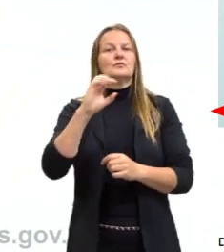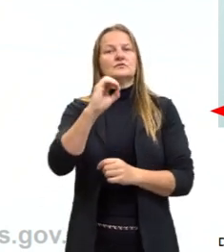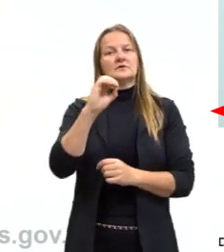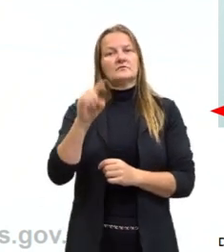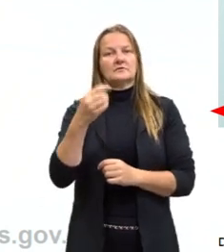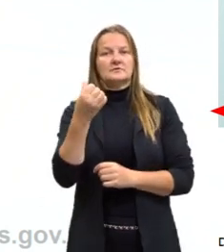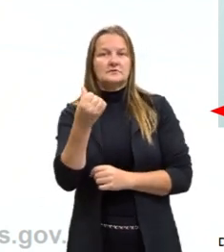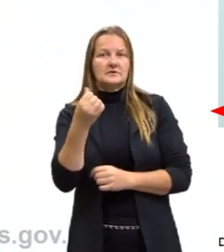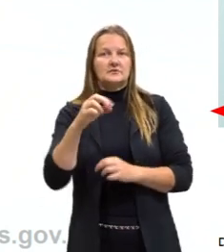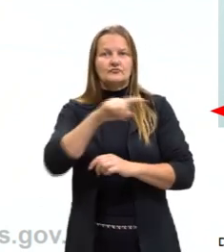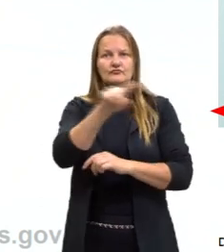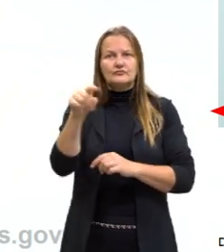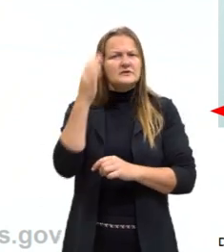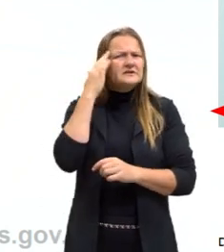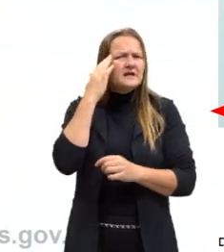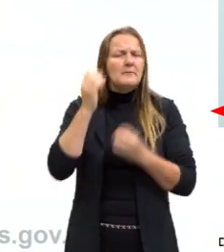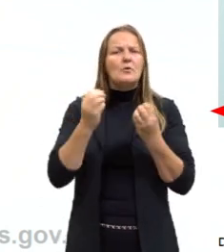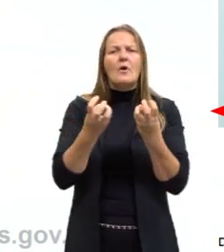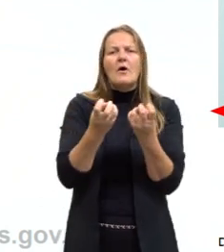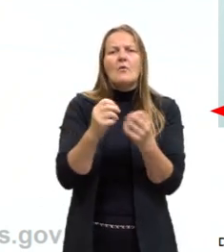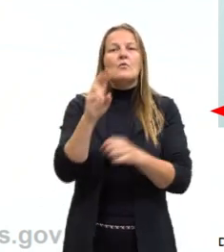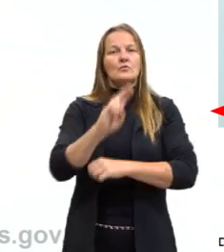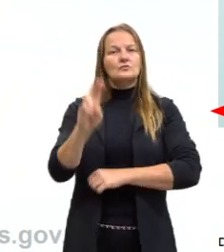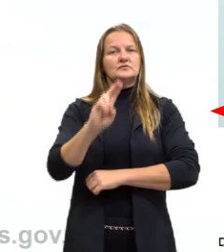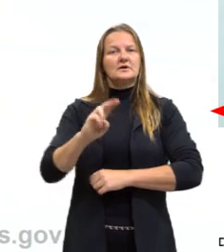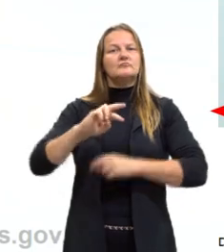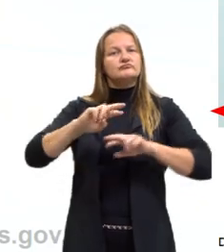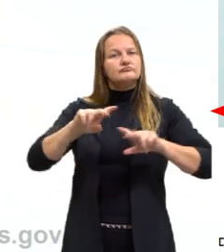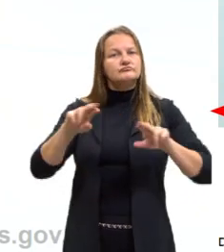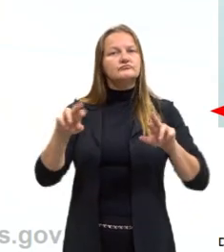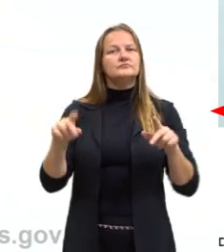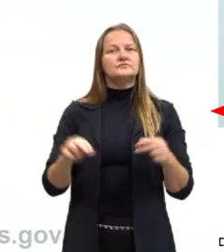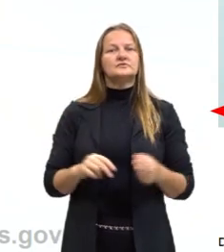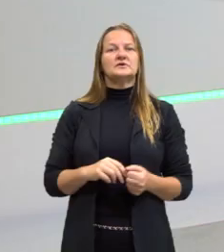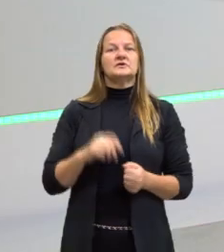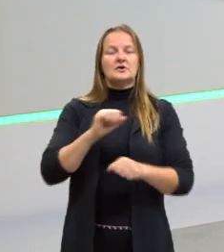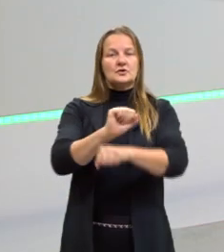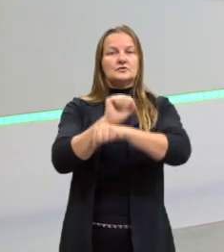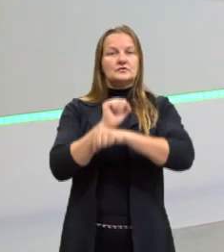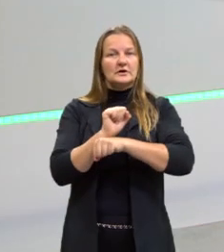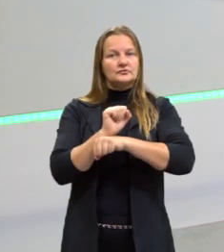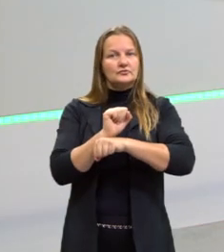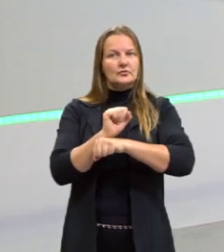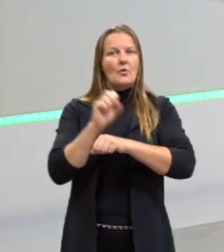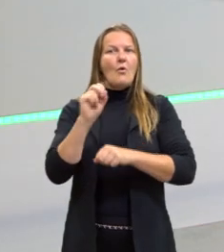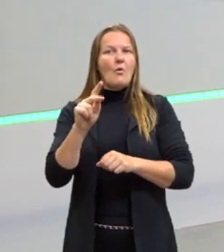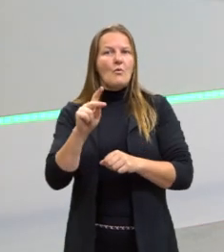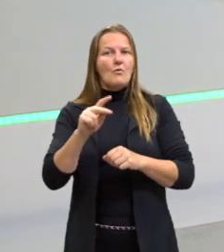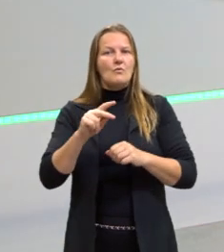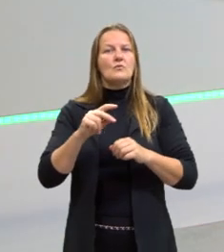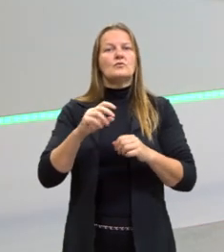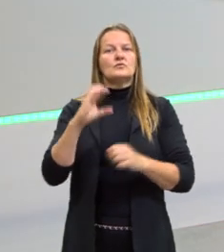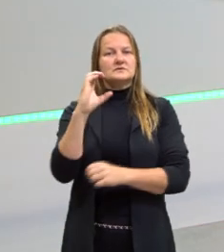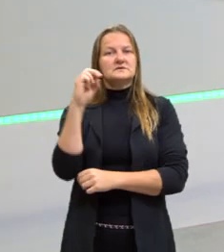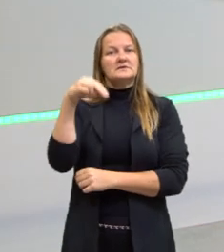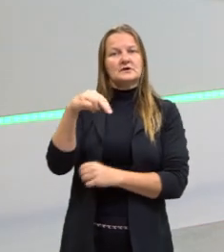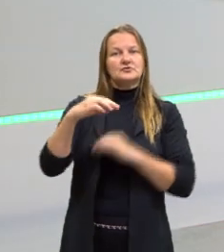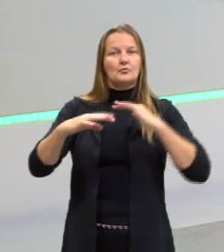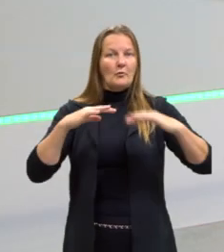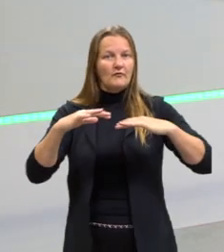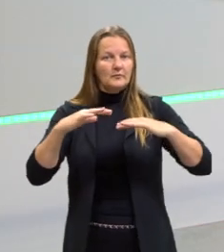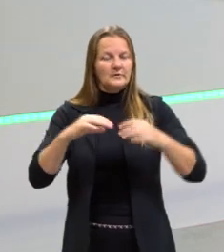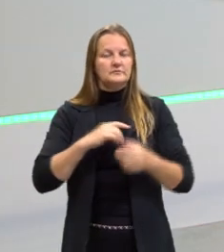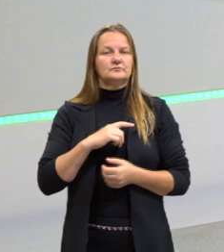é só para vocês saberem nem que existe uma diferença entre eles e estático ou ser cinético